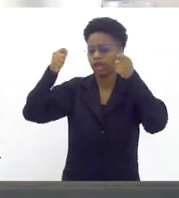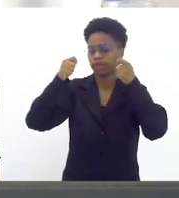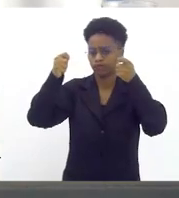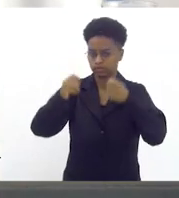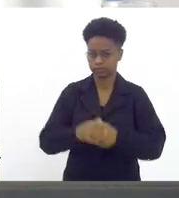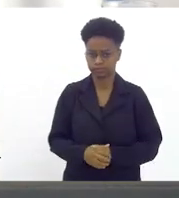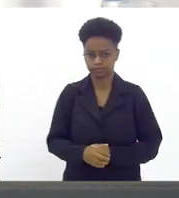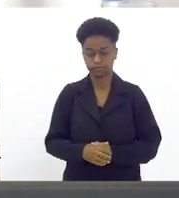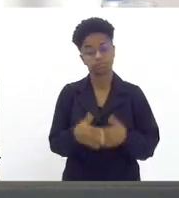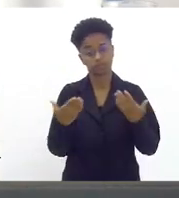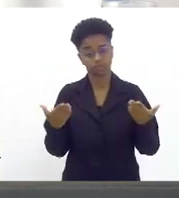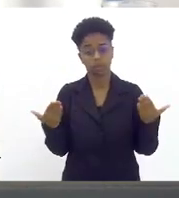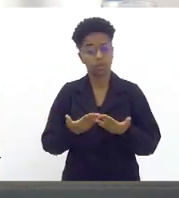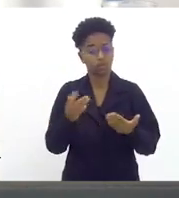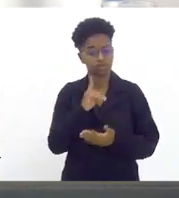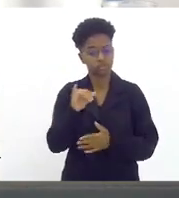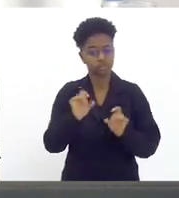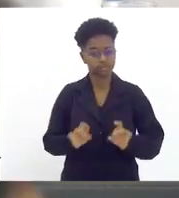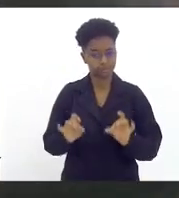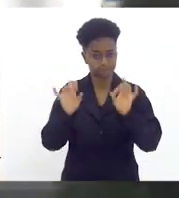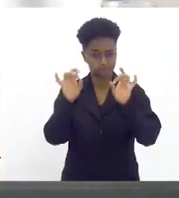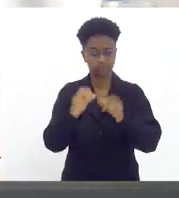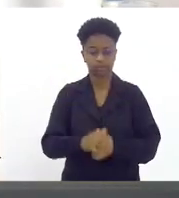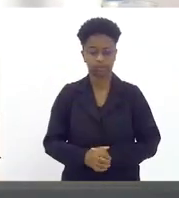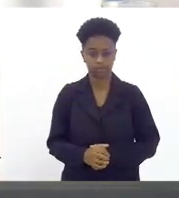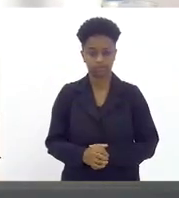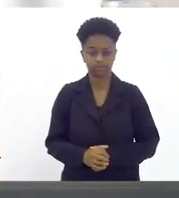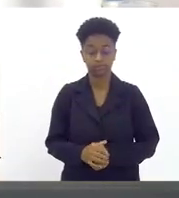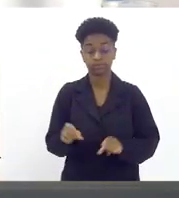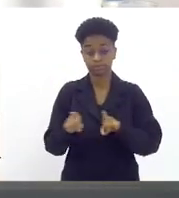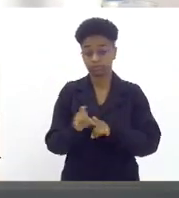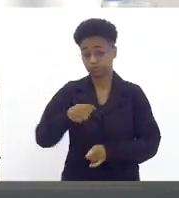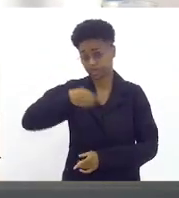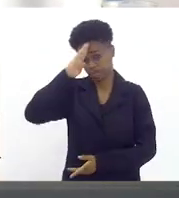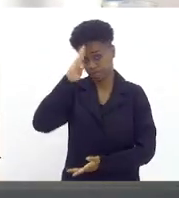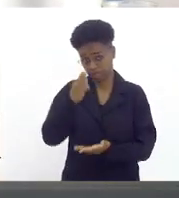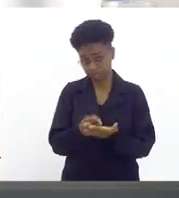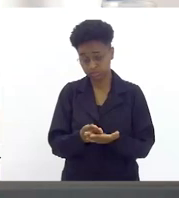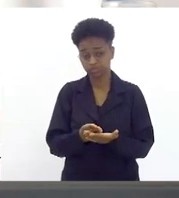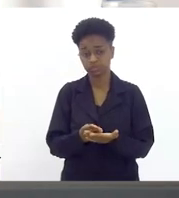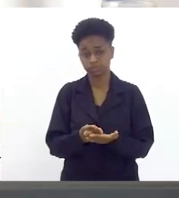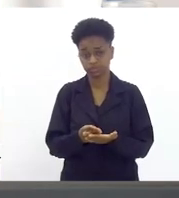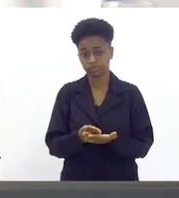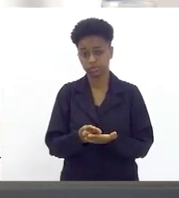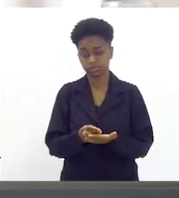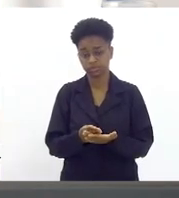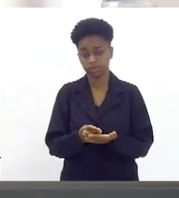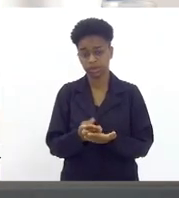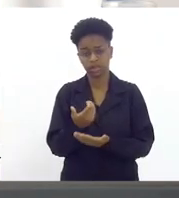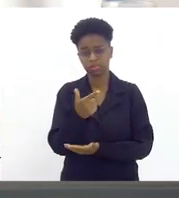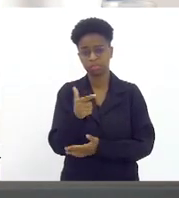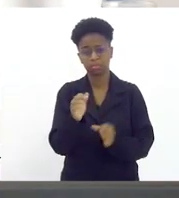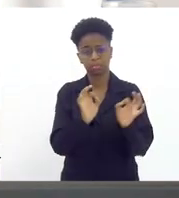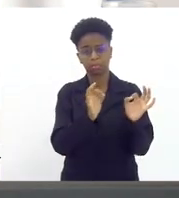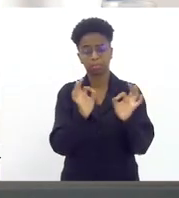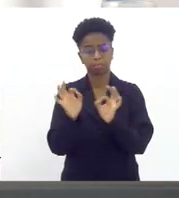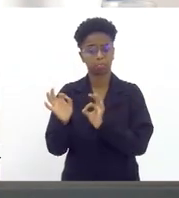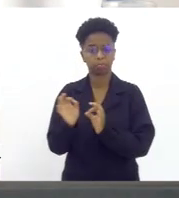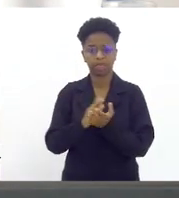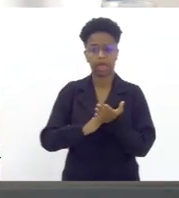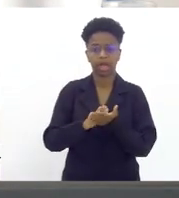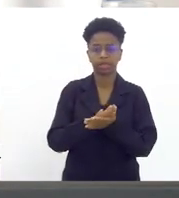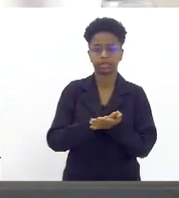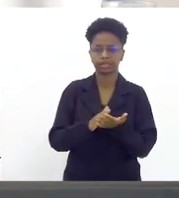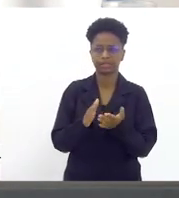Então, hoje é um dia muito especial. E acredito eu que não há nada